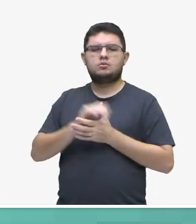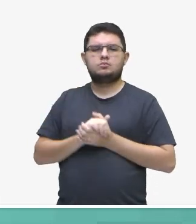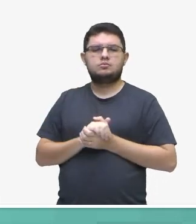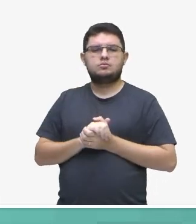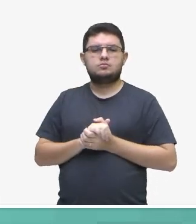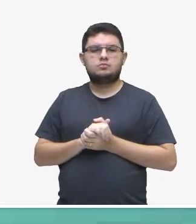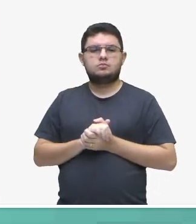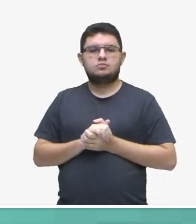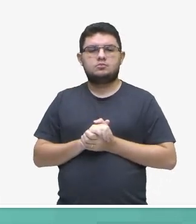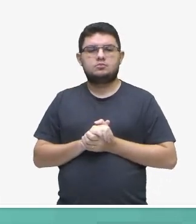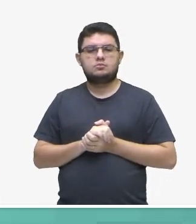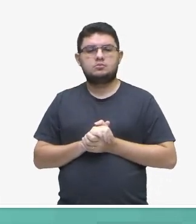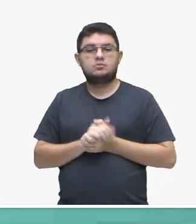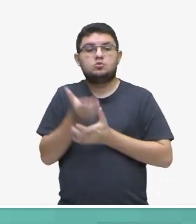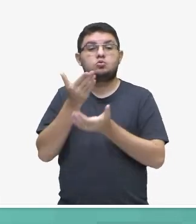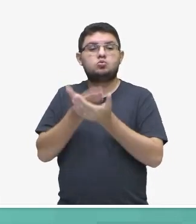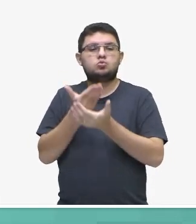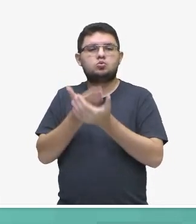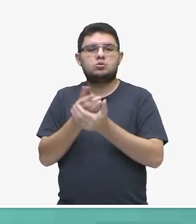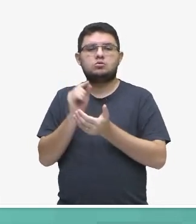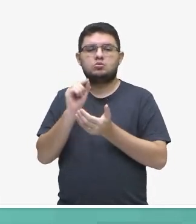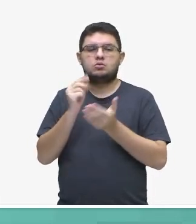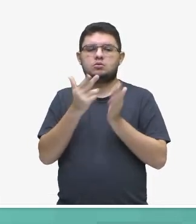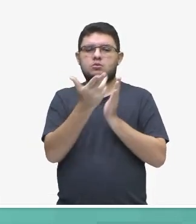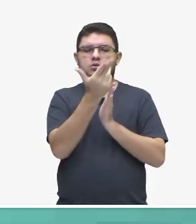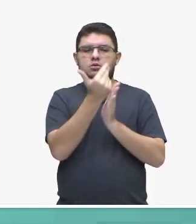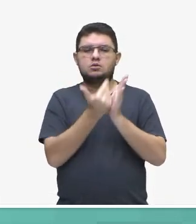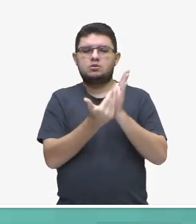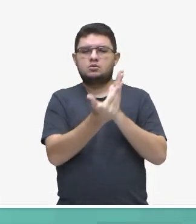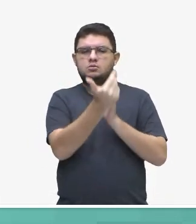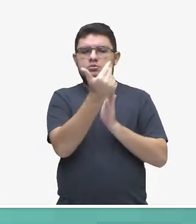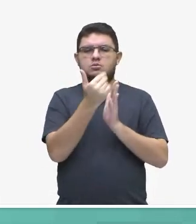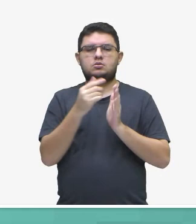fazendo ali é desenho, ok? Observe.